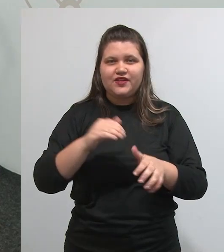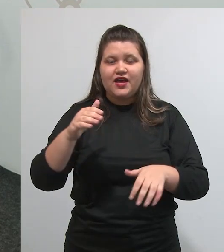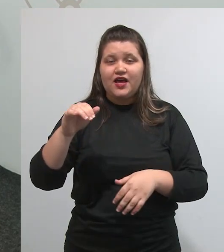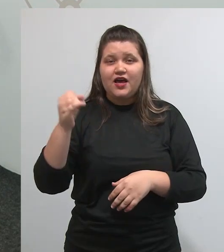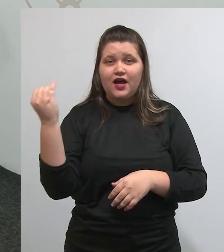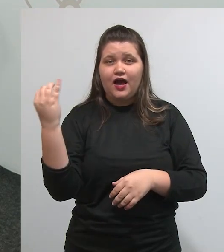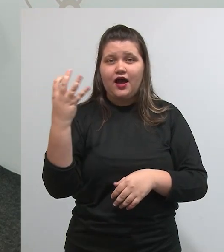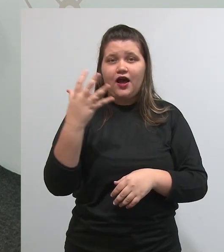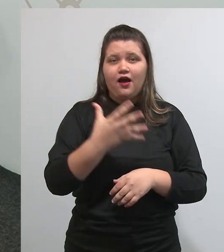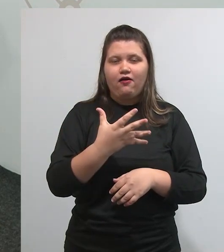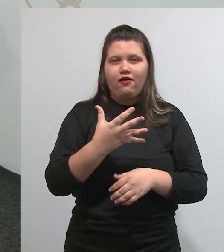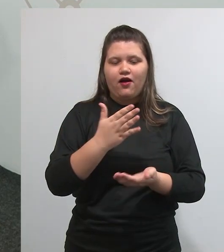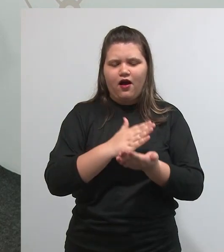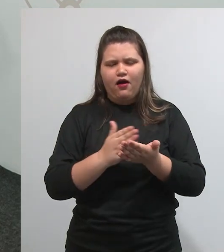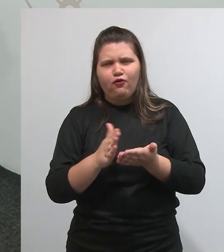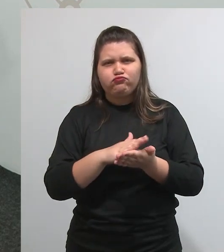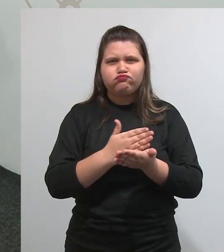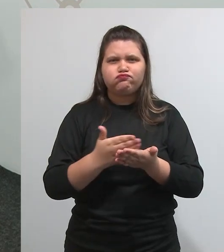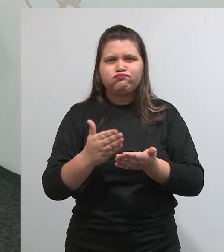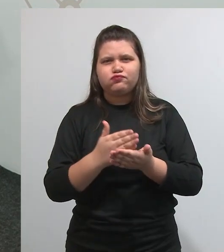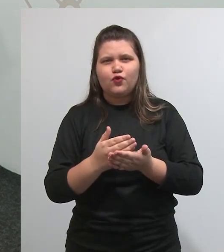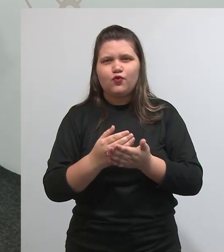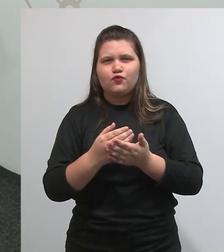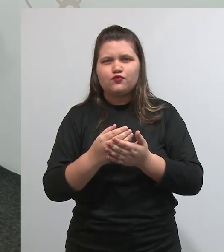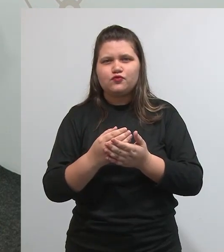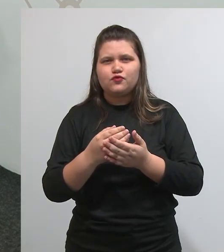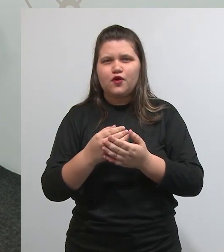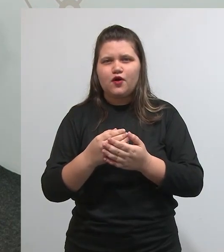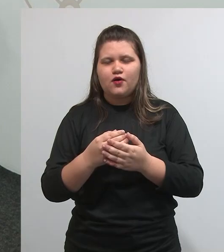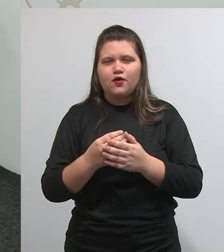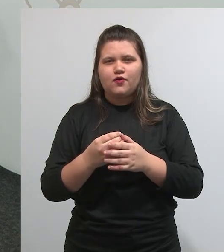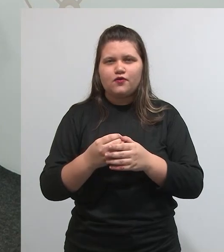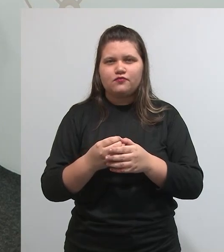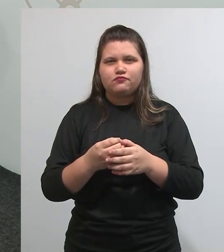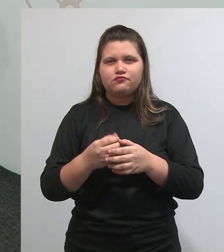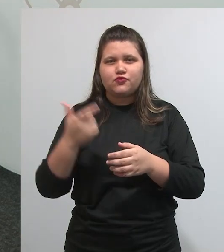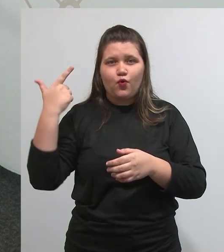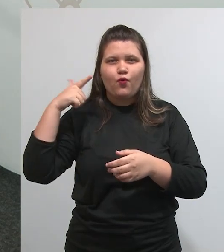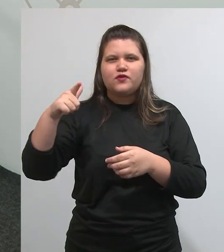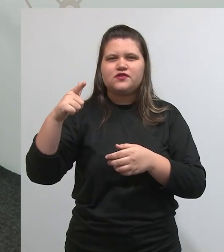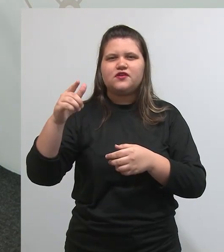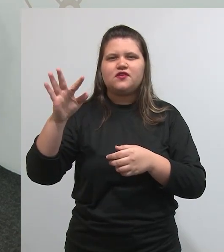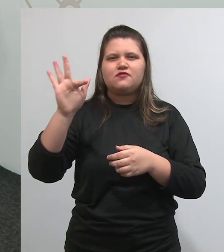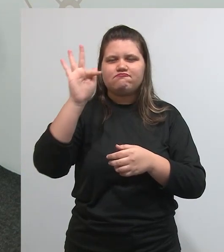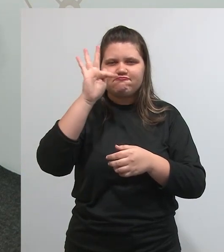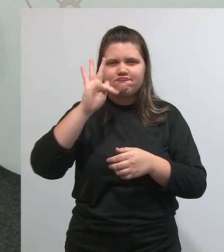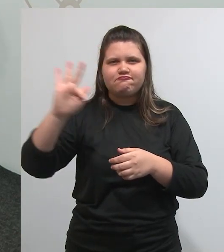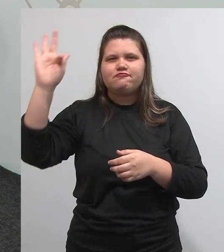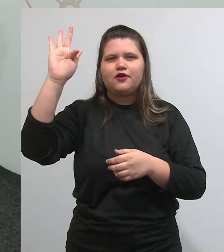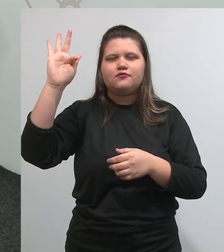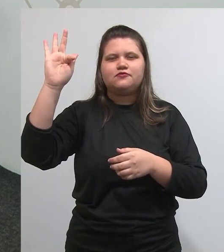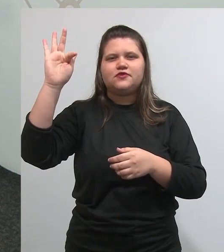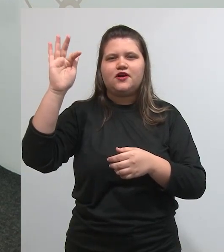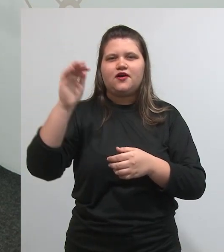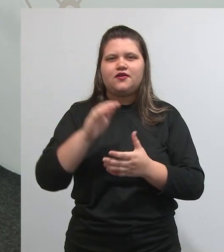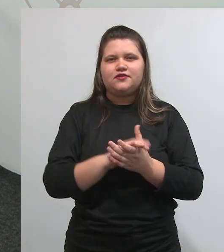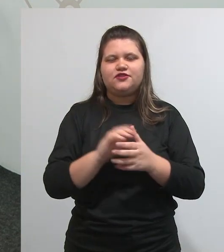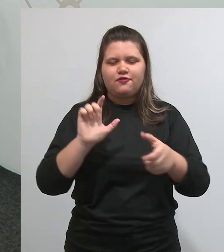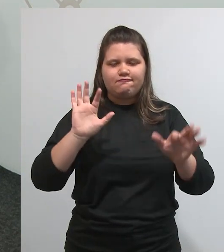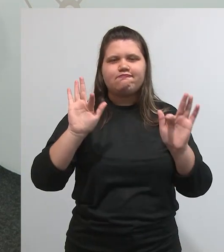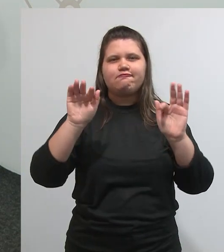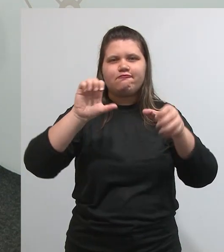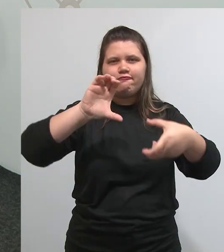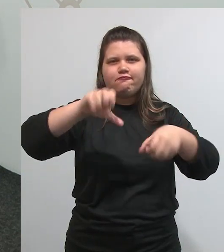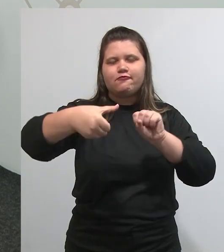altos do que você imaginava no começo. Mas a gente quer saber mais. A